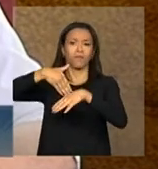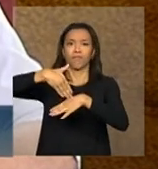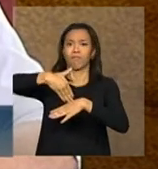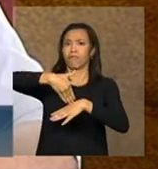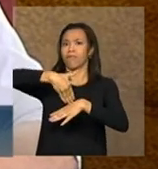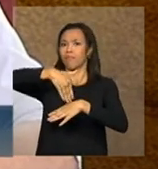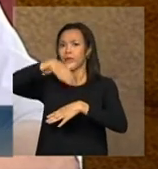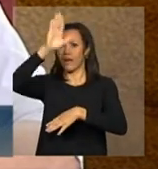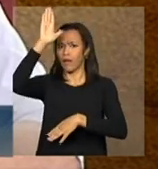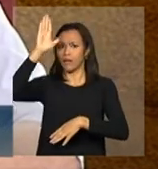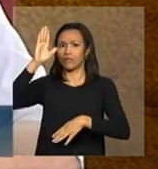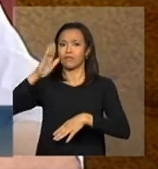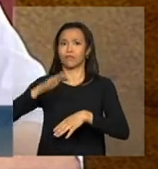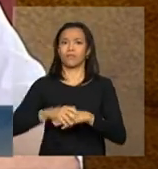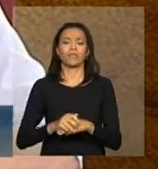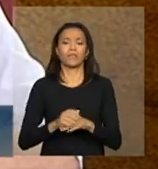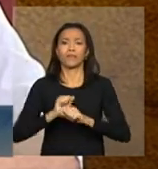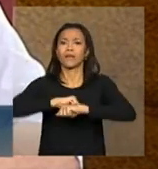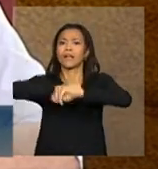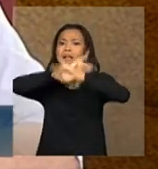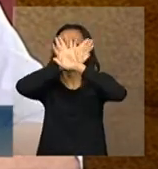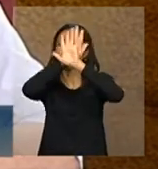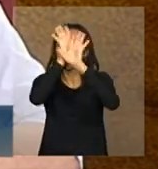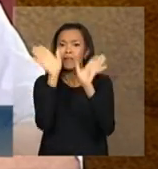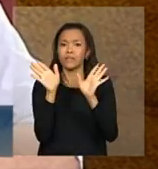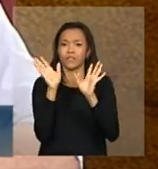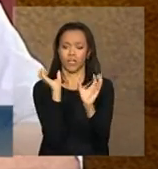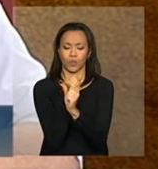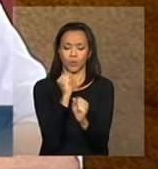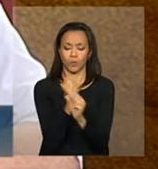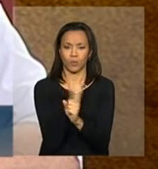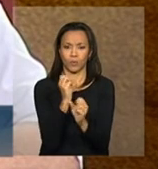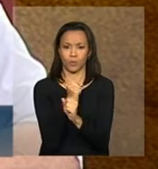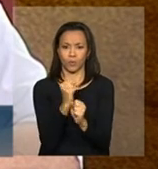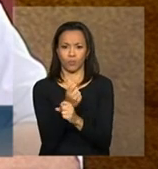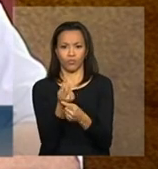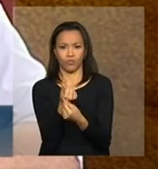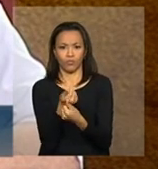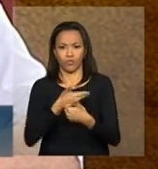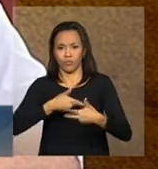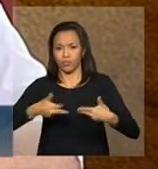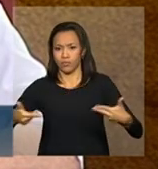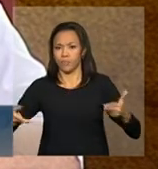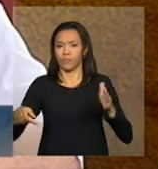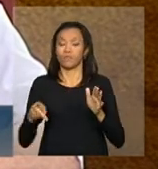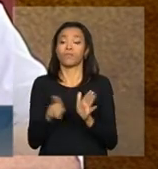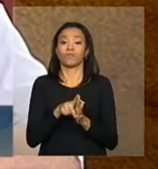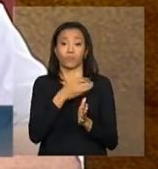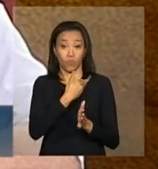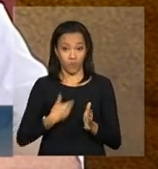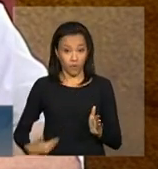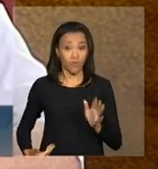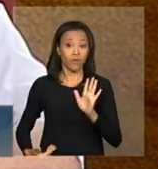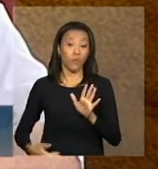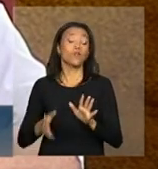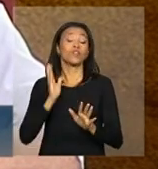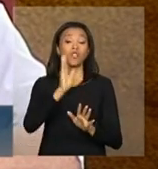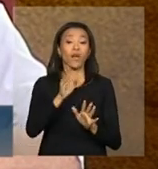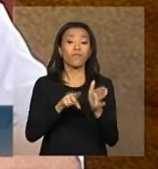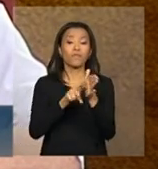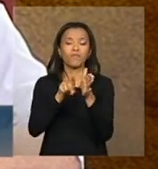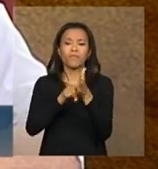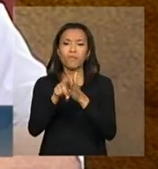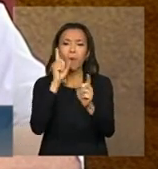o maior conceito em relação à transparência fiscal. Então, nós estamos aí com a pesquisa do IDP, fizemos, inclusive, em maio,